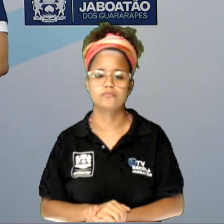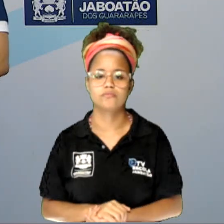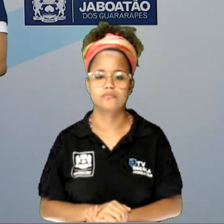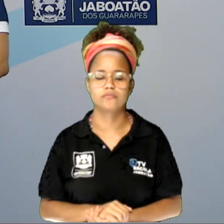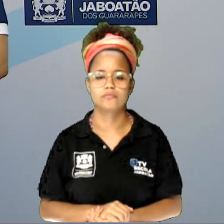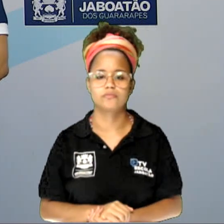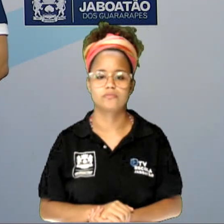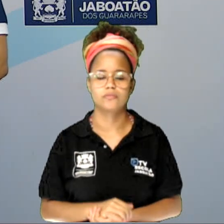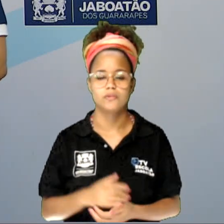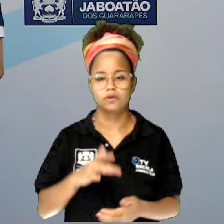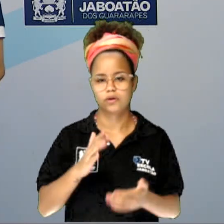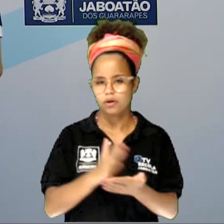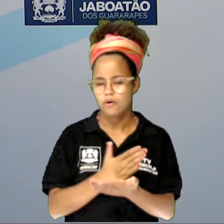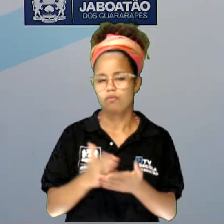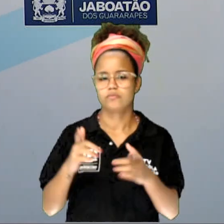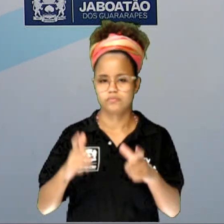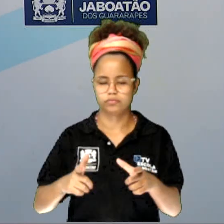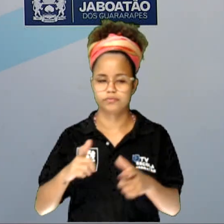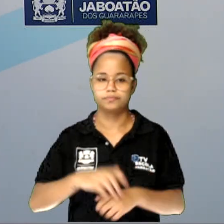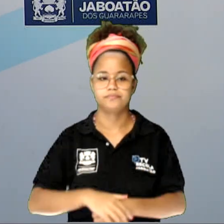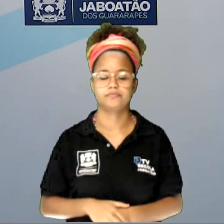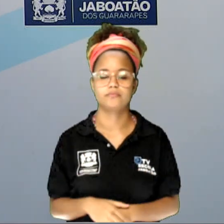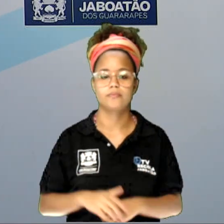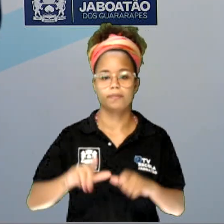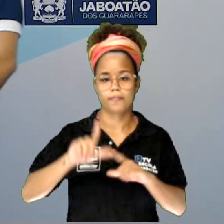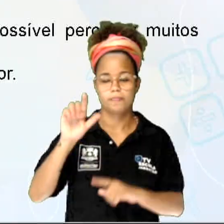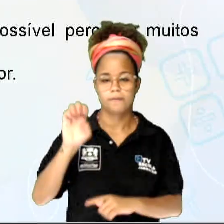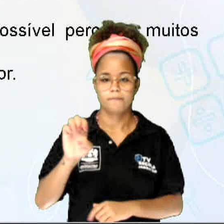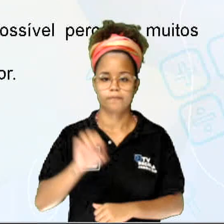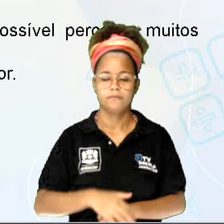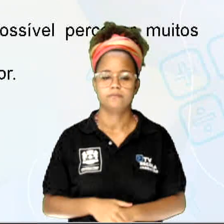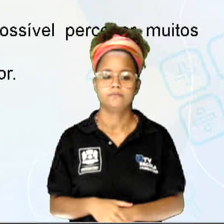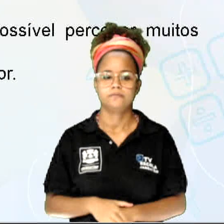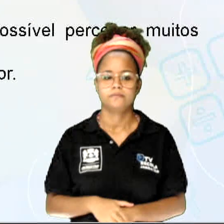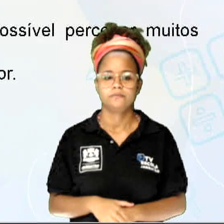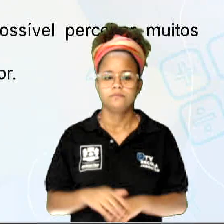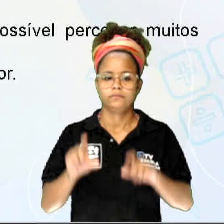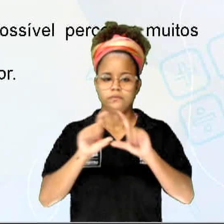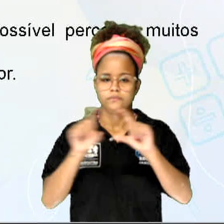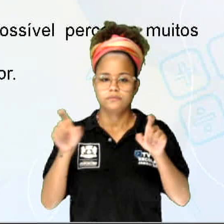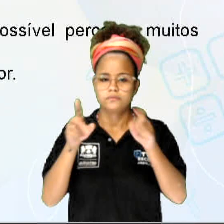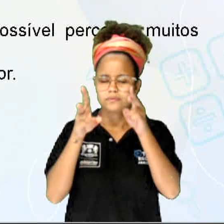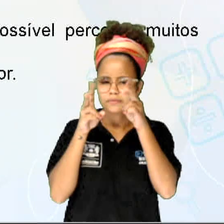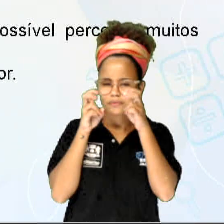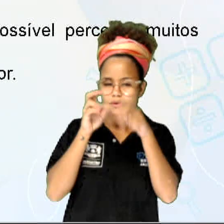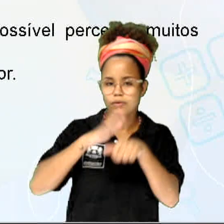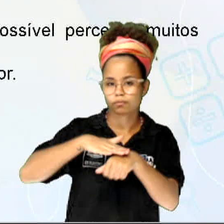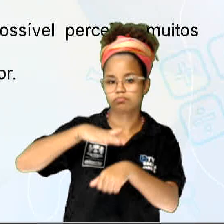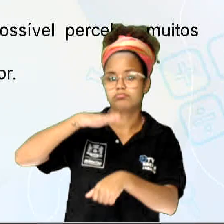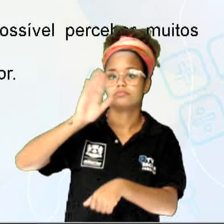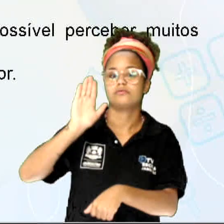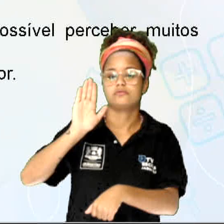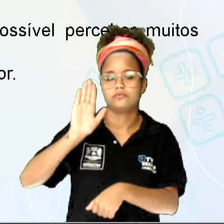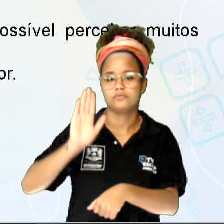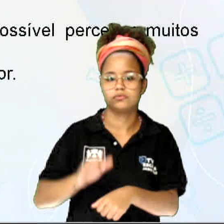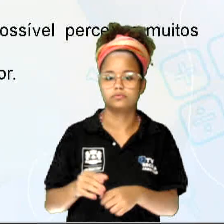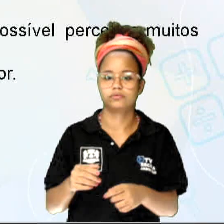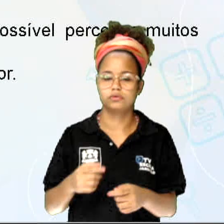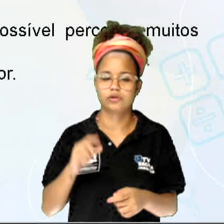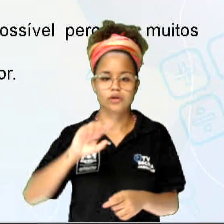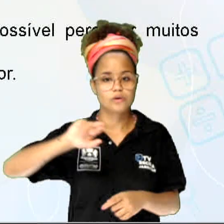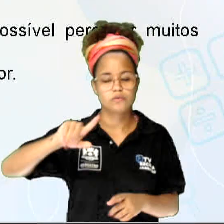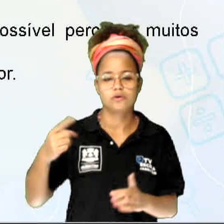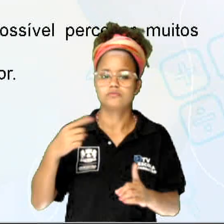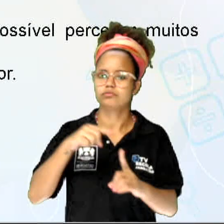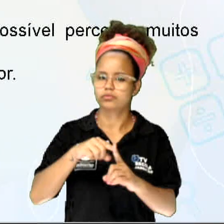De determinadas regiões. E o item E. No trecho, percebe-se majoritariamente a subjetividade do